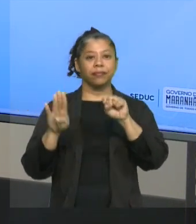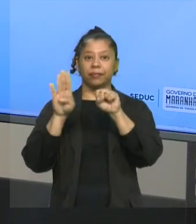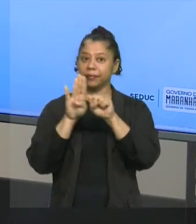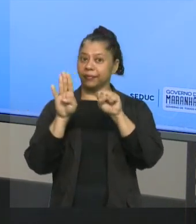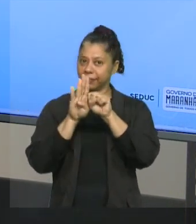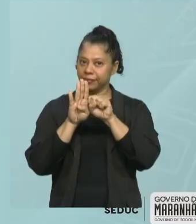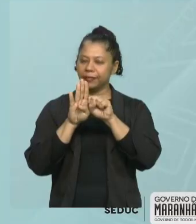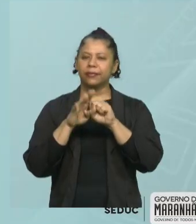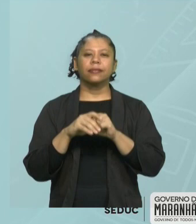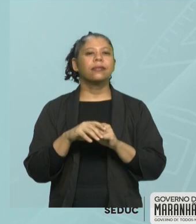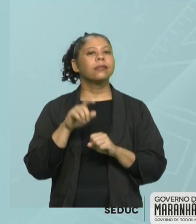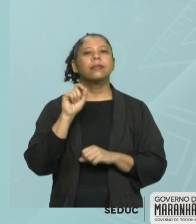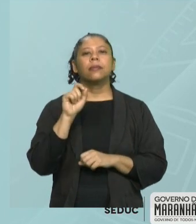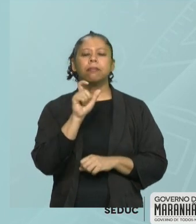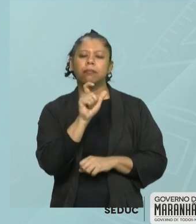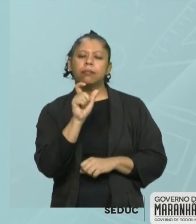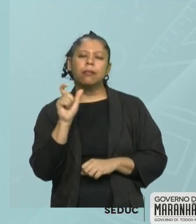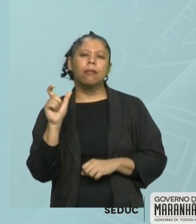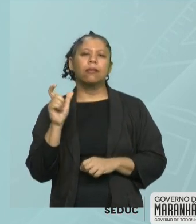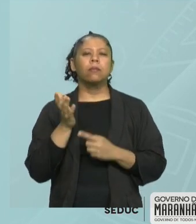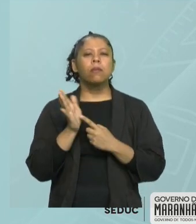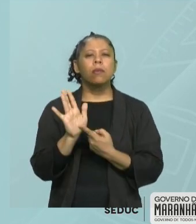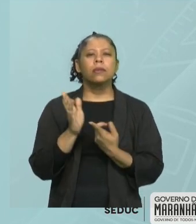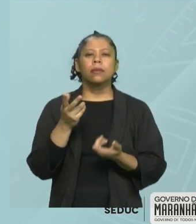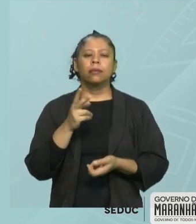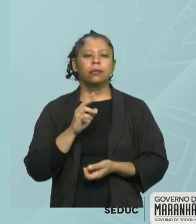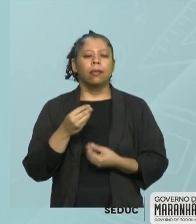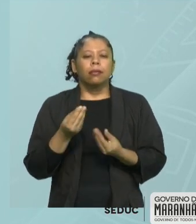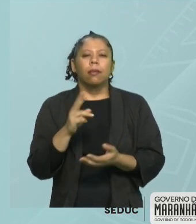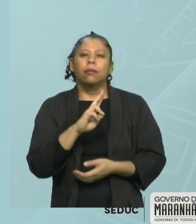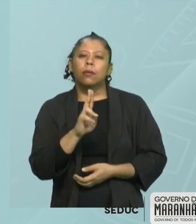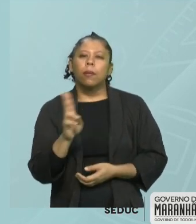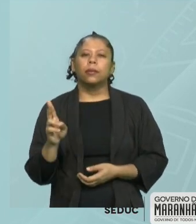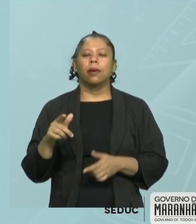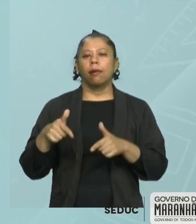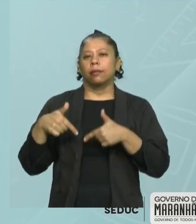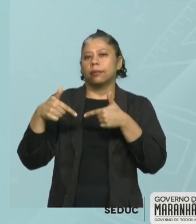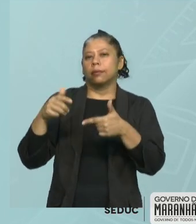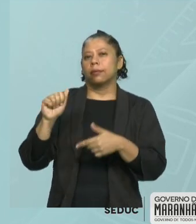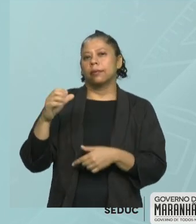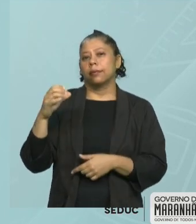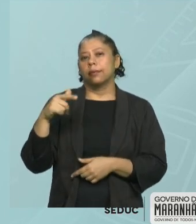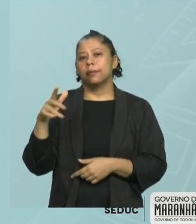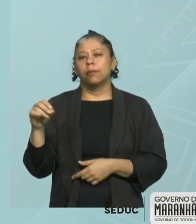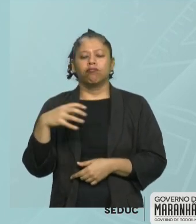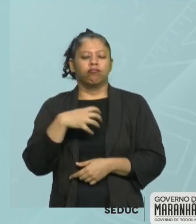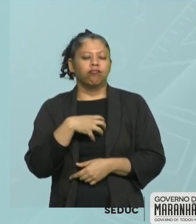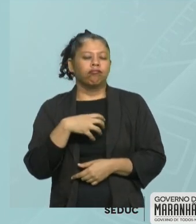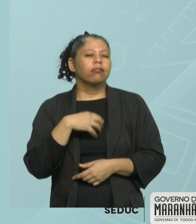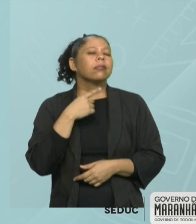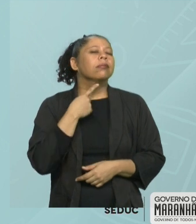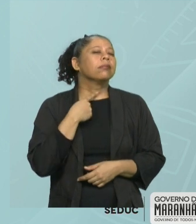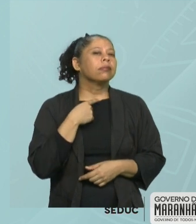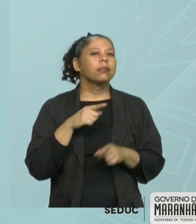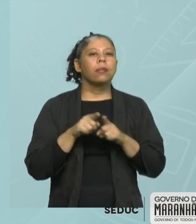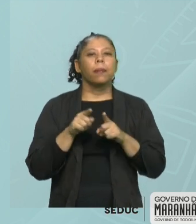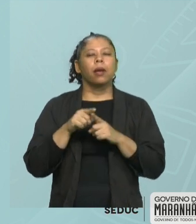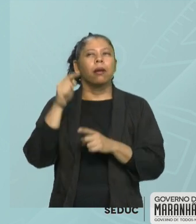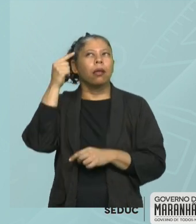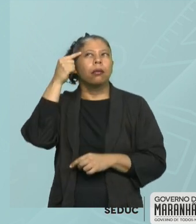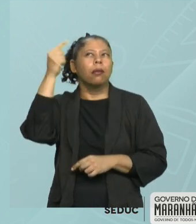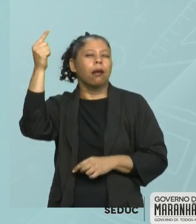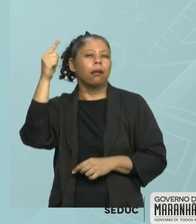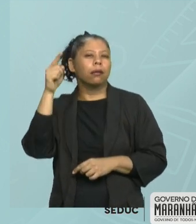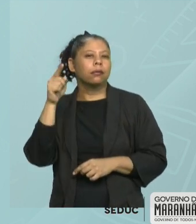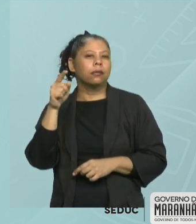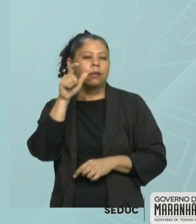palavras que nomeiam ações, sentimentos, desejos, ideias e seres visíveis